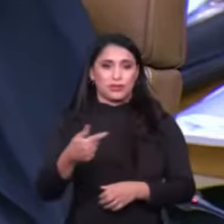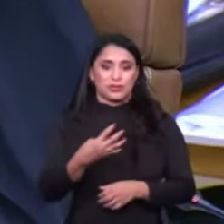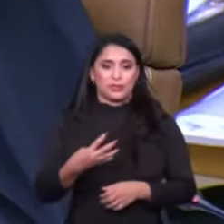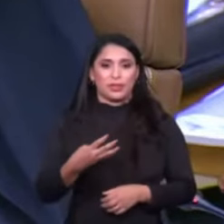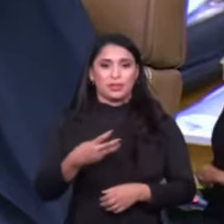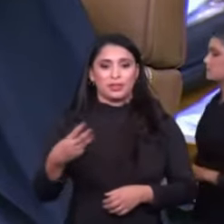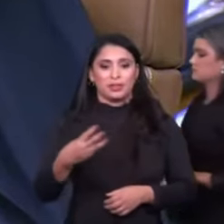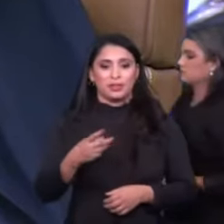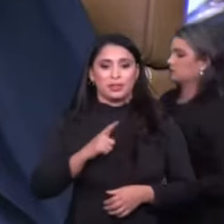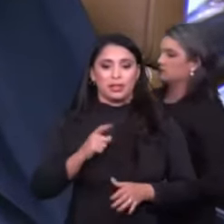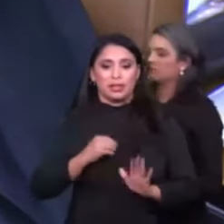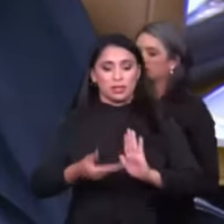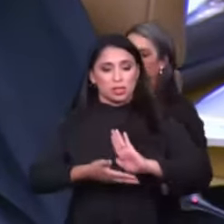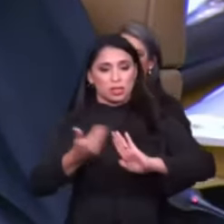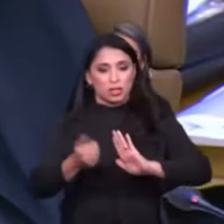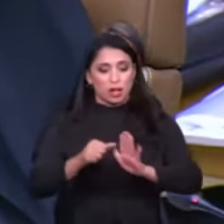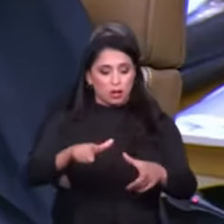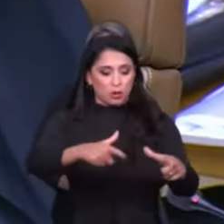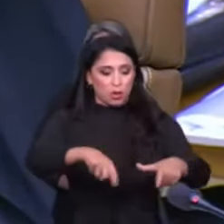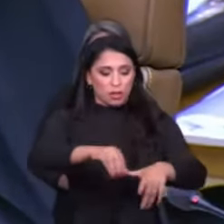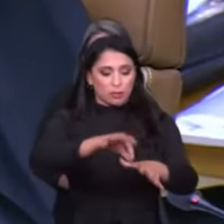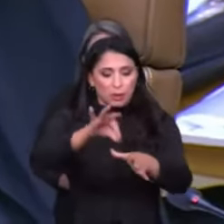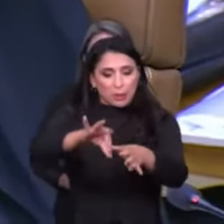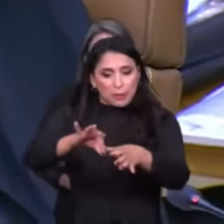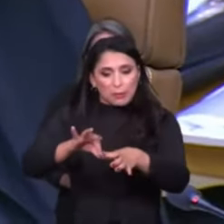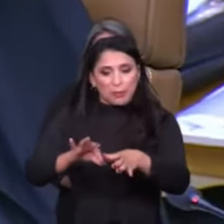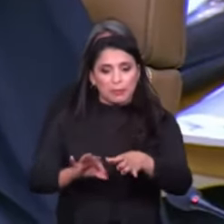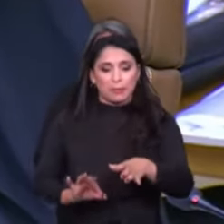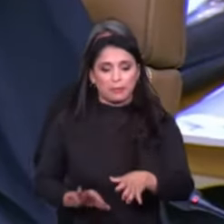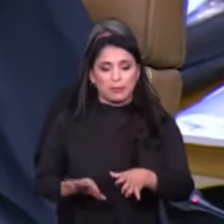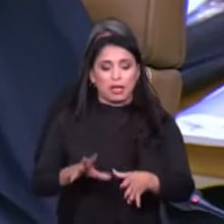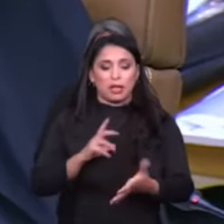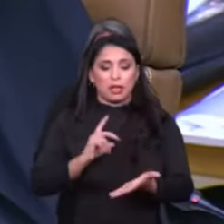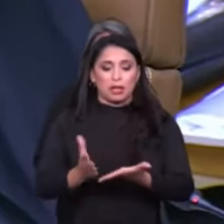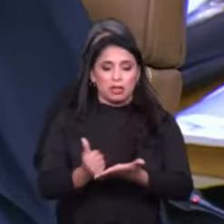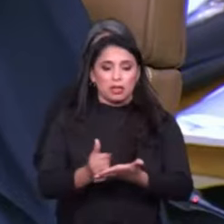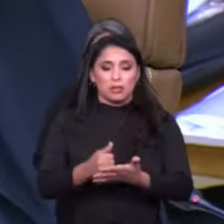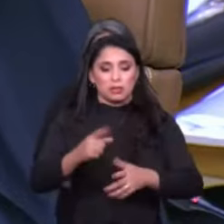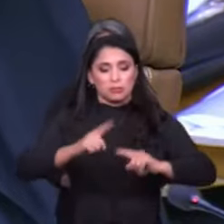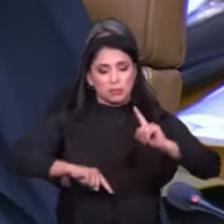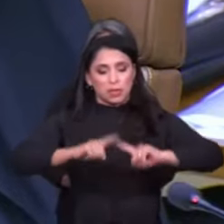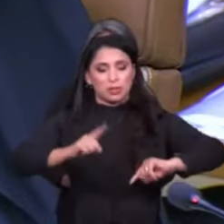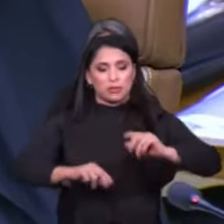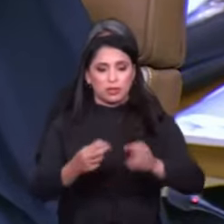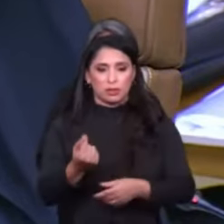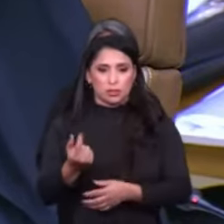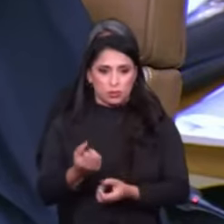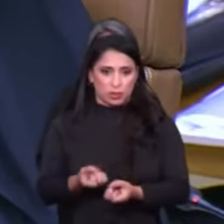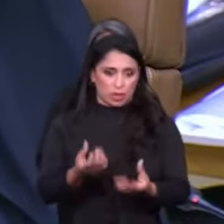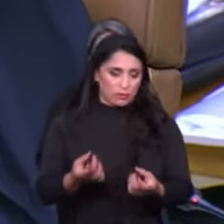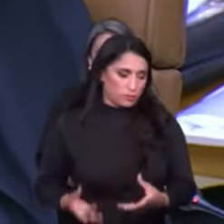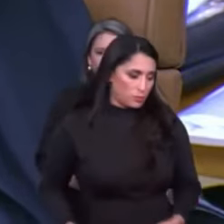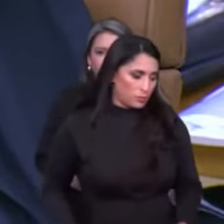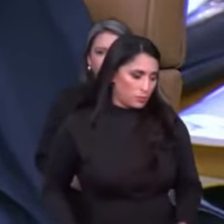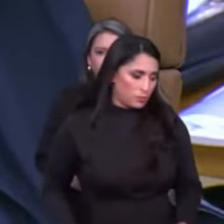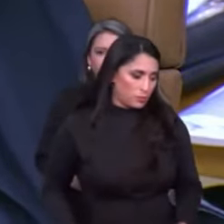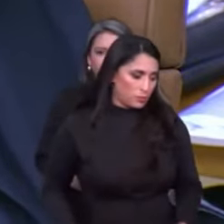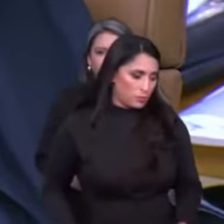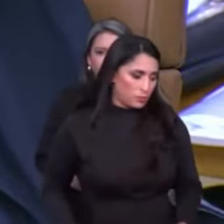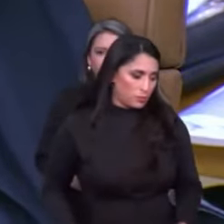a expropriação de terras utilizadas para o plantio de drogas e a apreensão de quaisquer bens e valores decorrentes do tráfico.